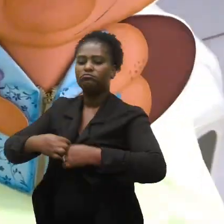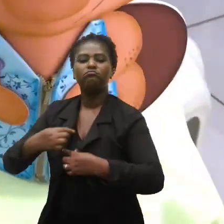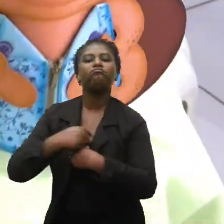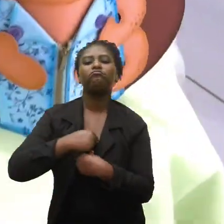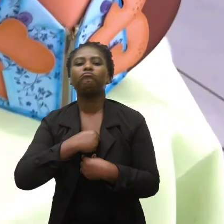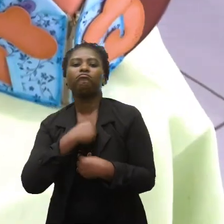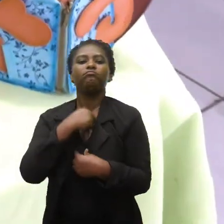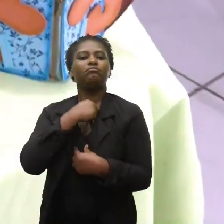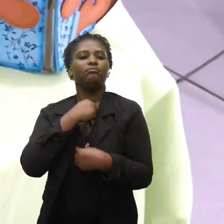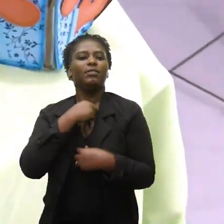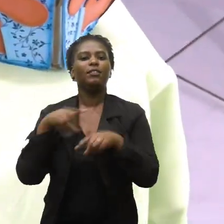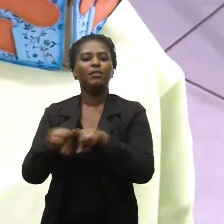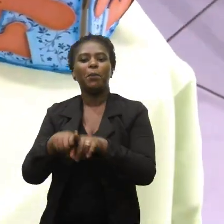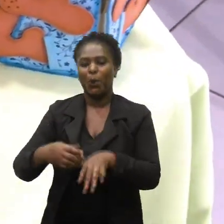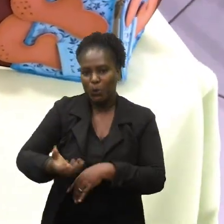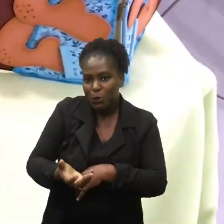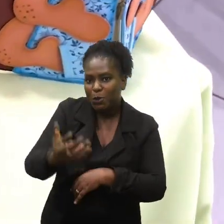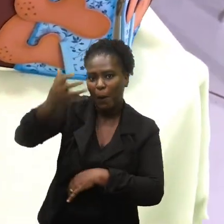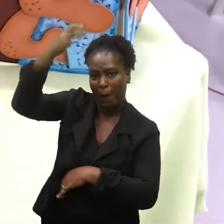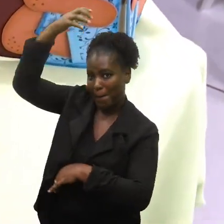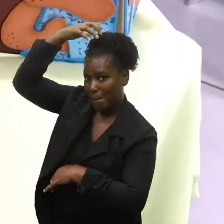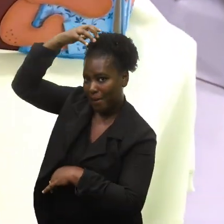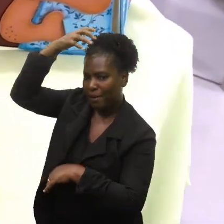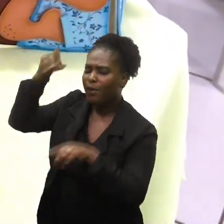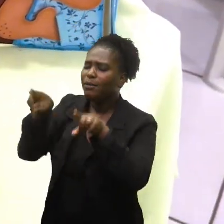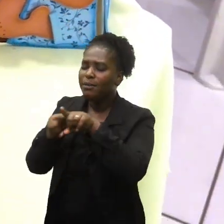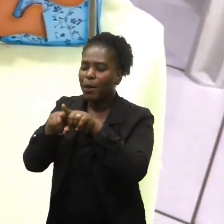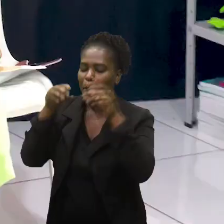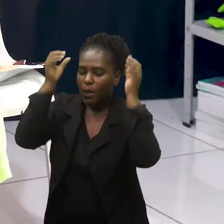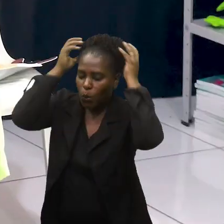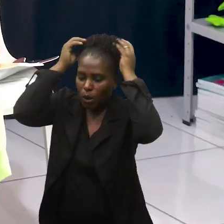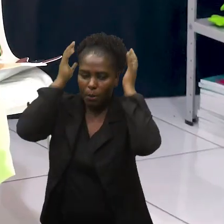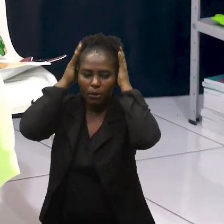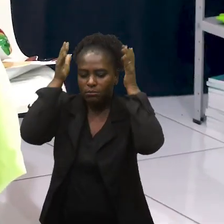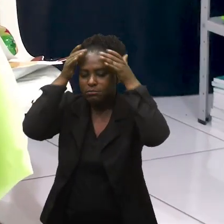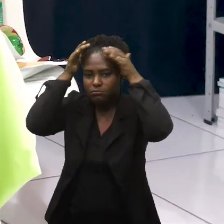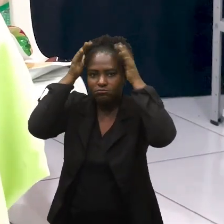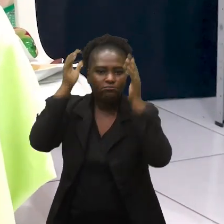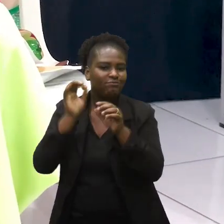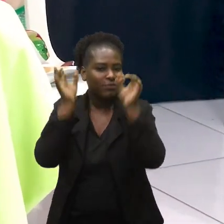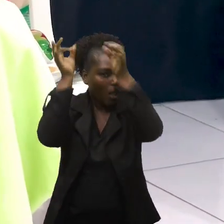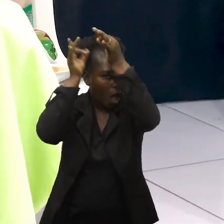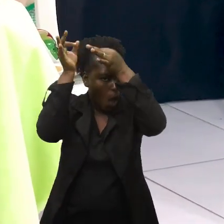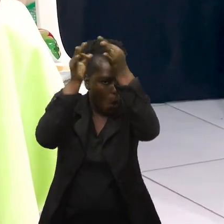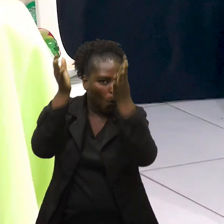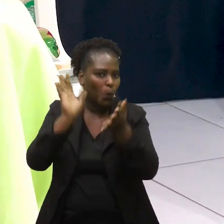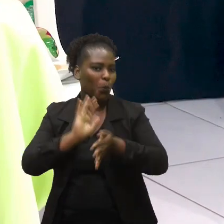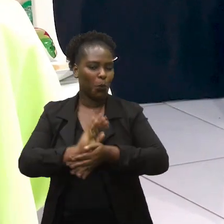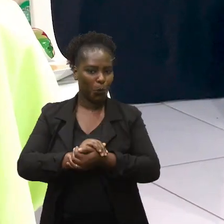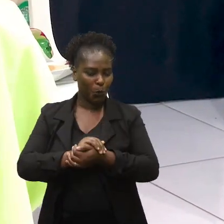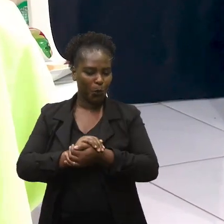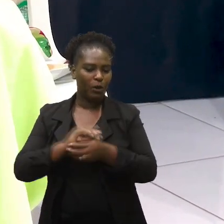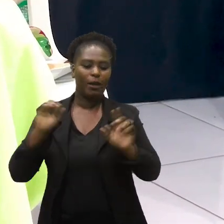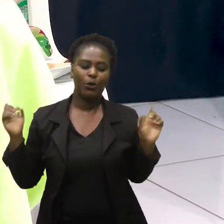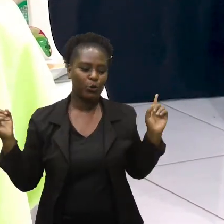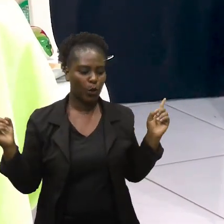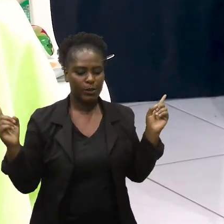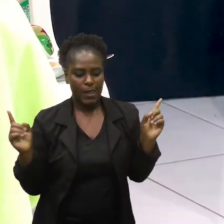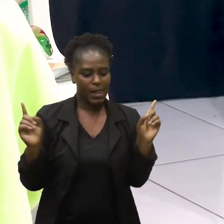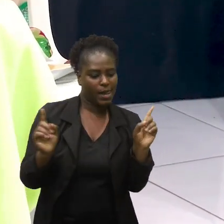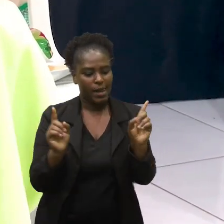seu chapéuzinho e arrumou o seu cabelo. Aí eles chegaram,